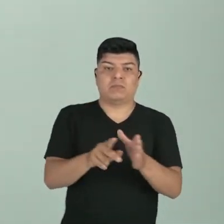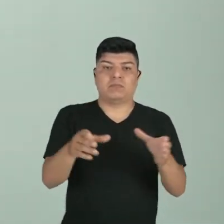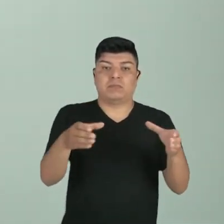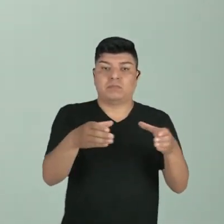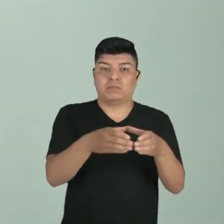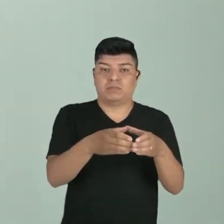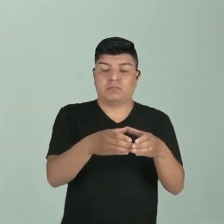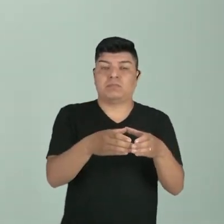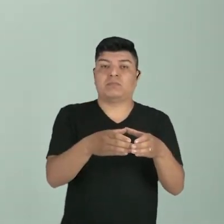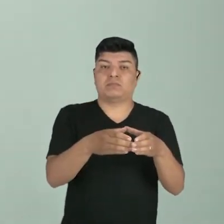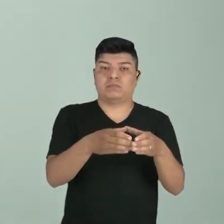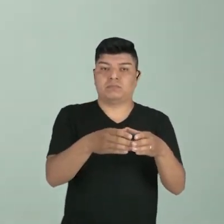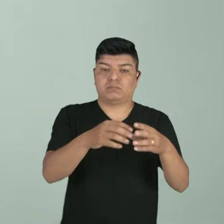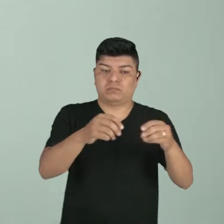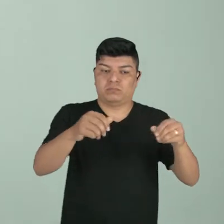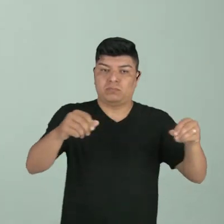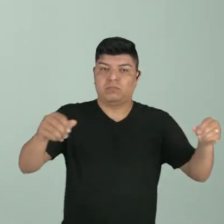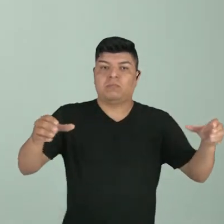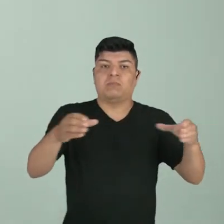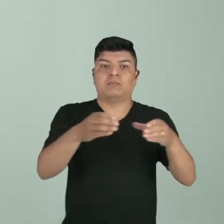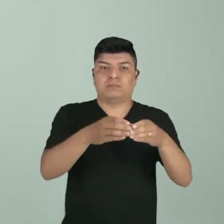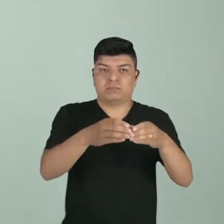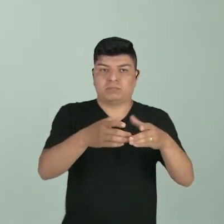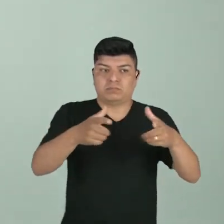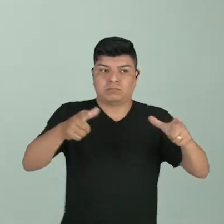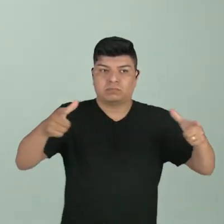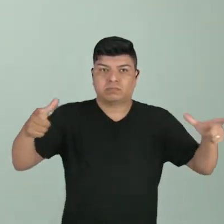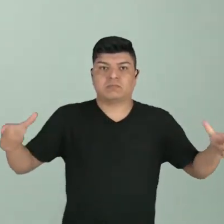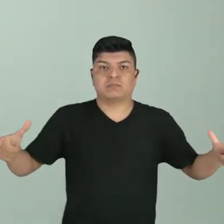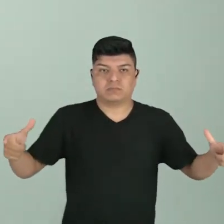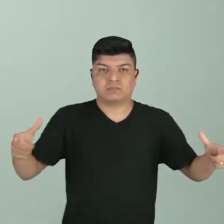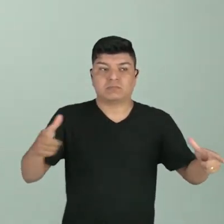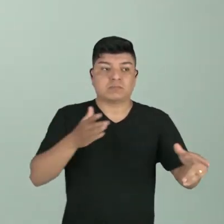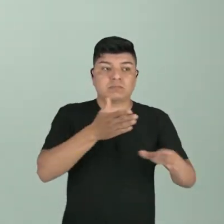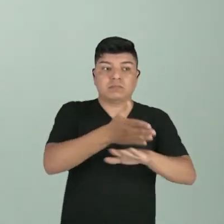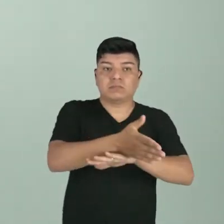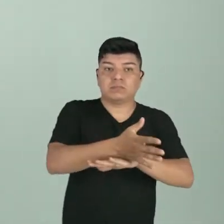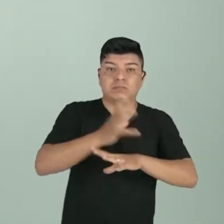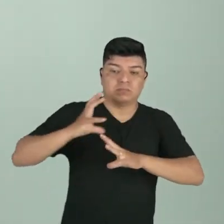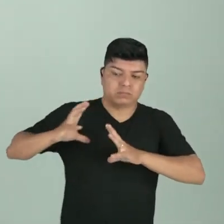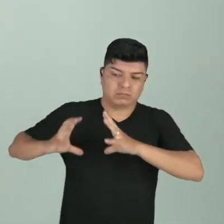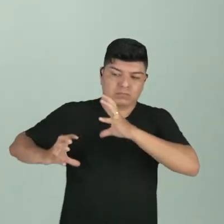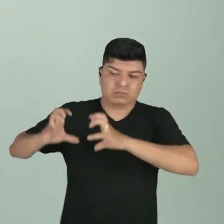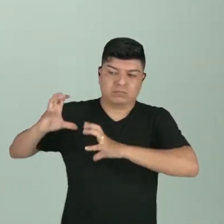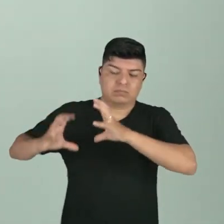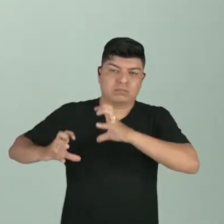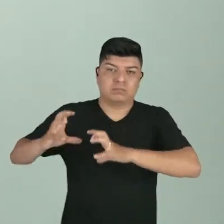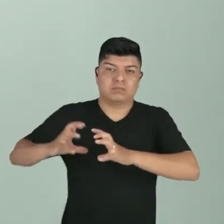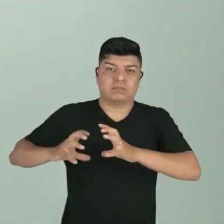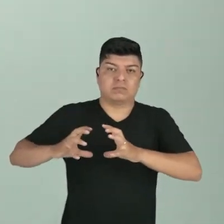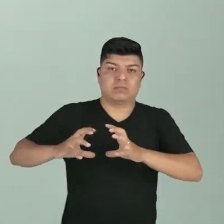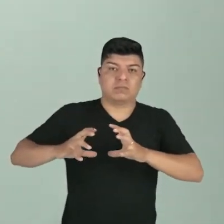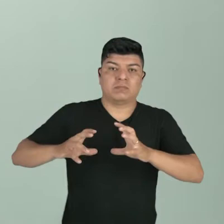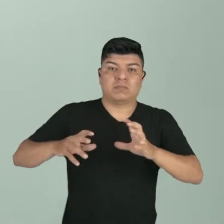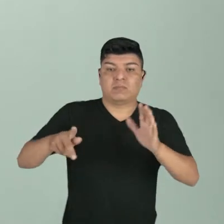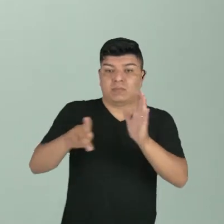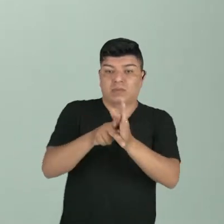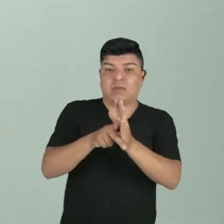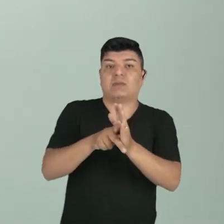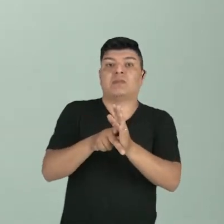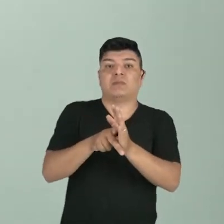terras, de extensas terras. Entravam até mesmo em conflito entre si, visando